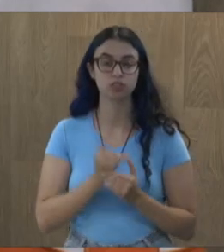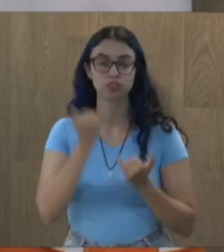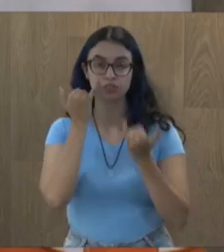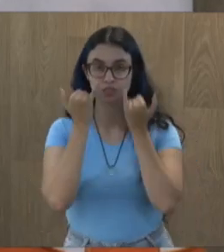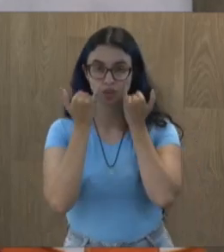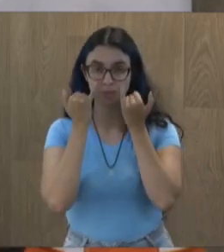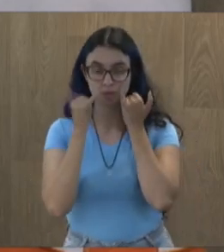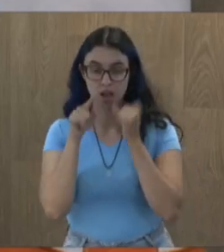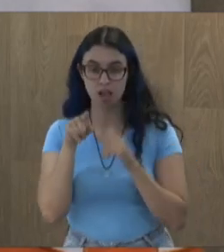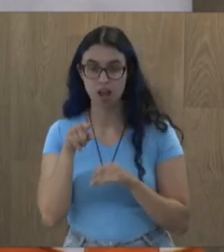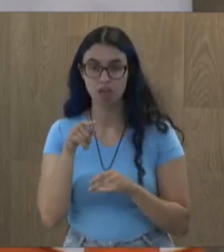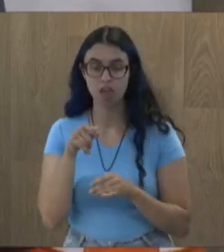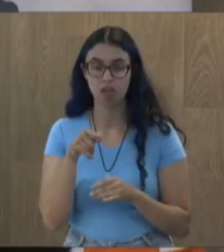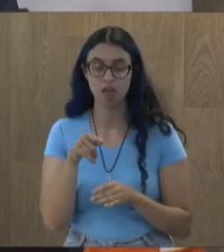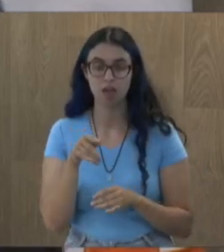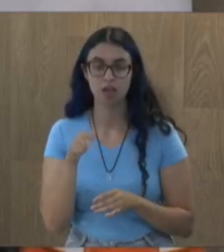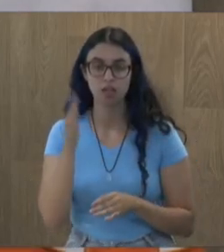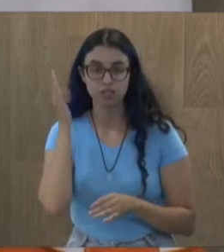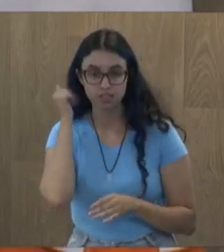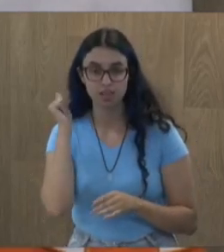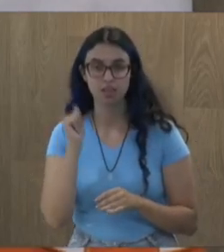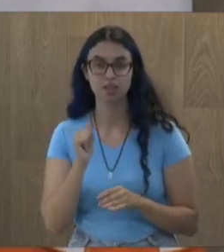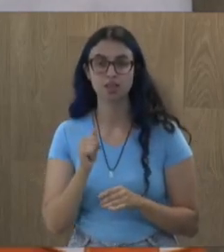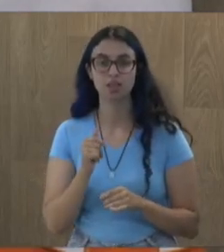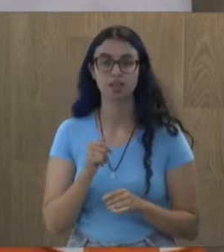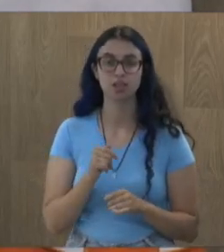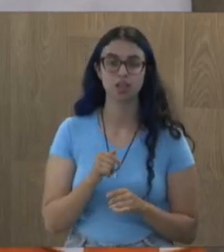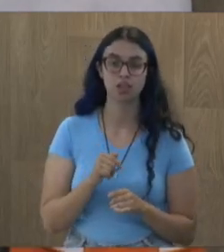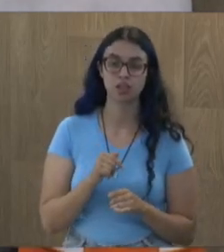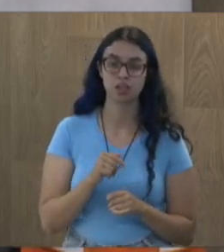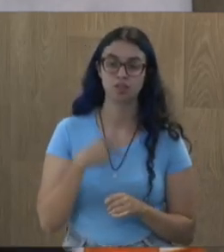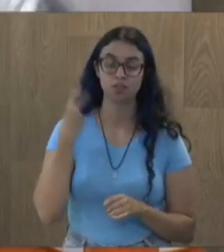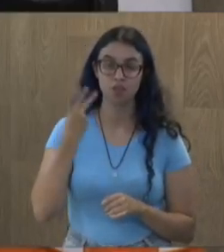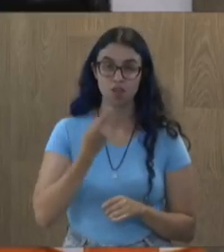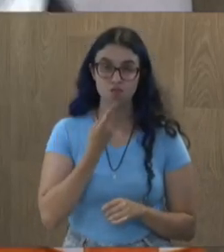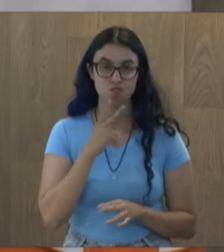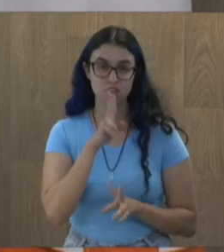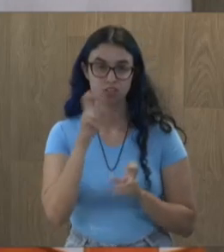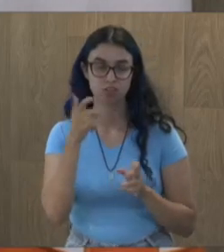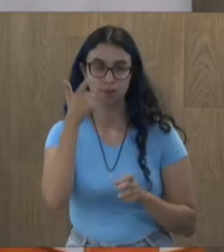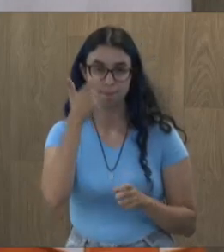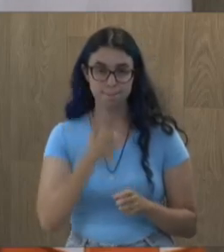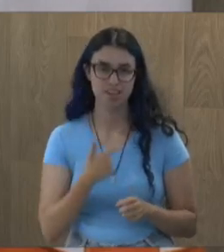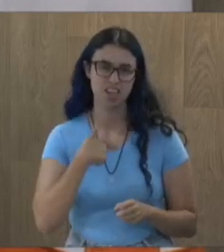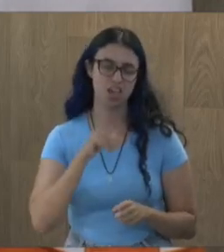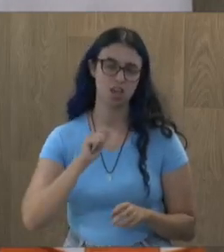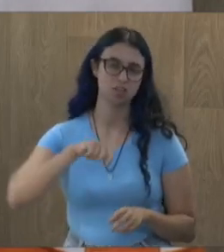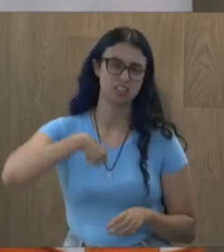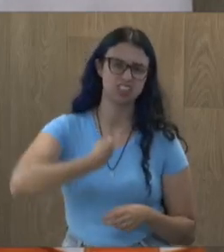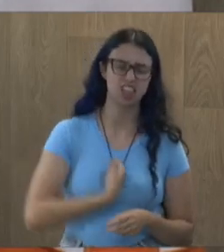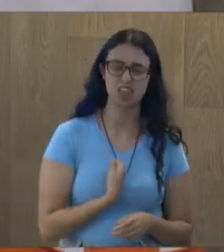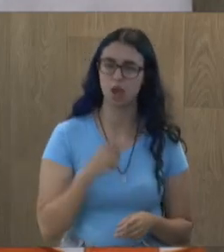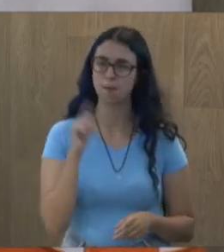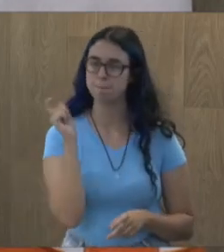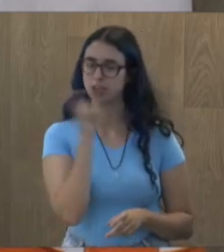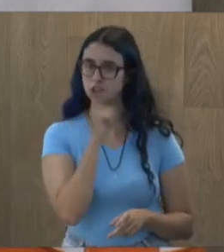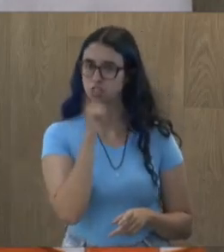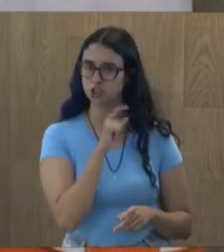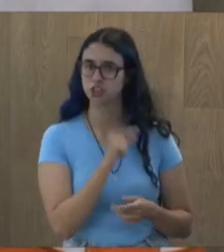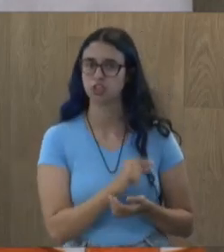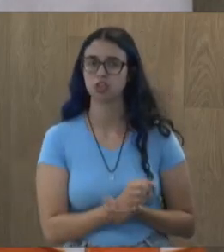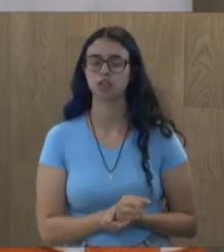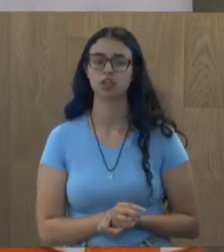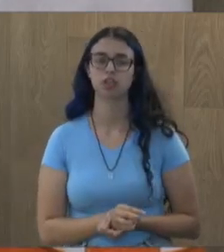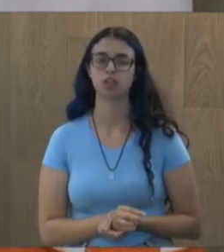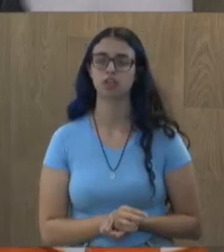foi da forma que o cidadão levou para ela, falando de mim, que eu sou um fake news. Hoje, um jornal hoje, que eu tenho certeza que esse jornal, de